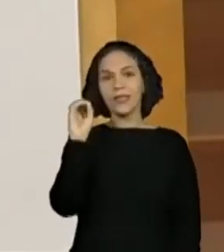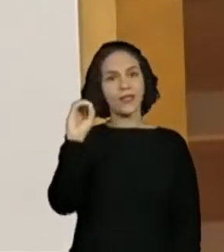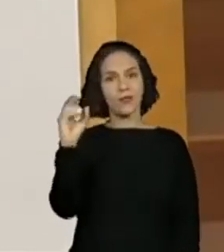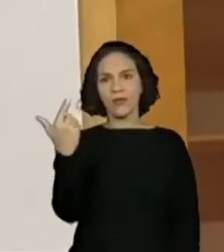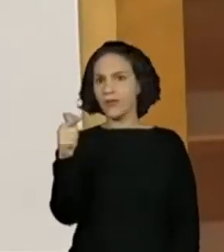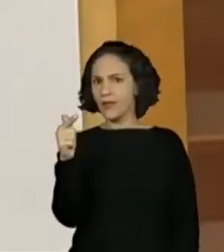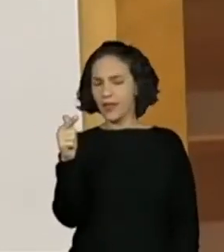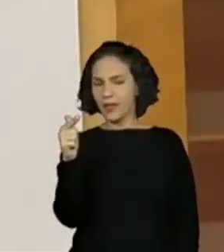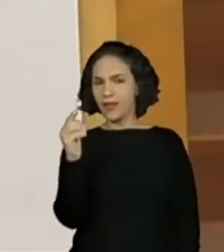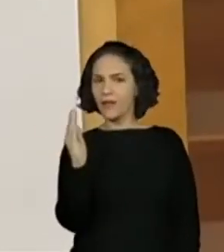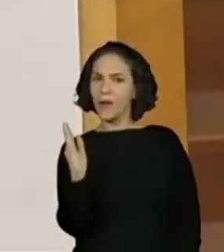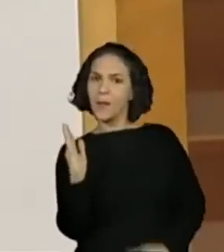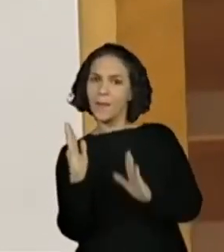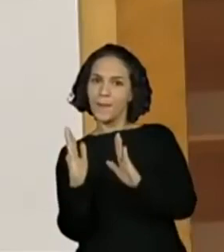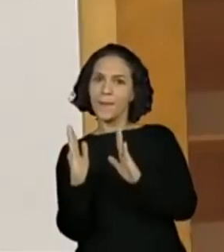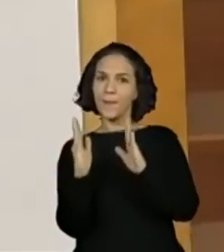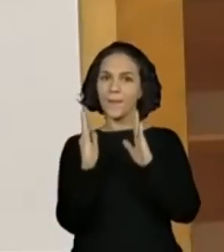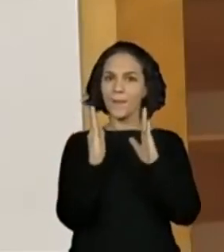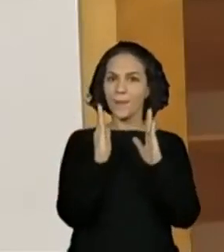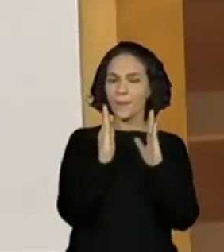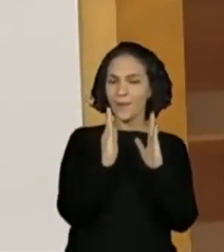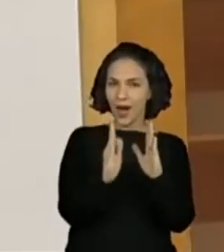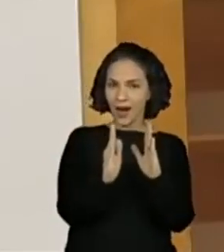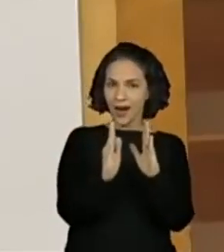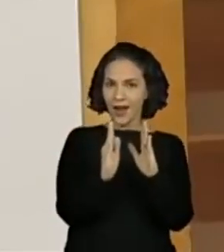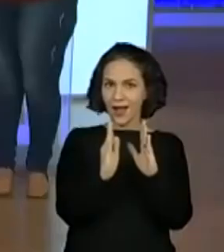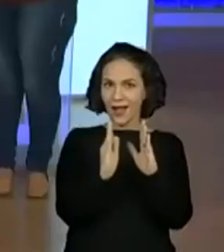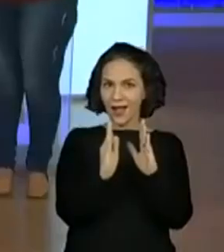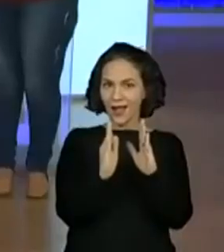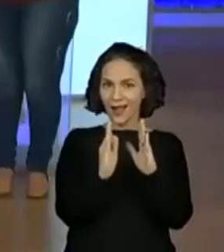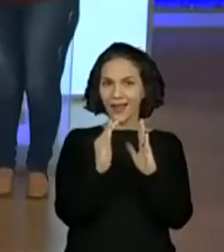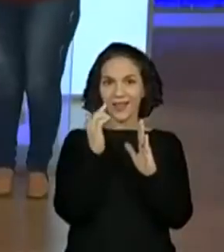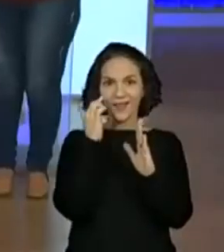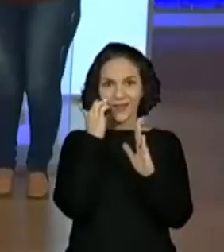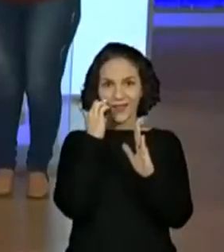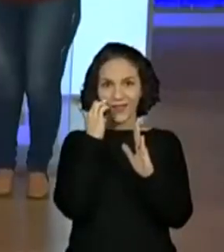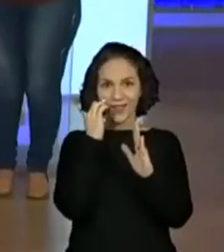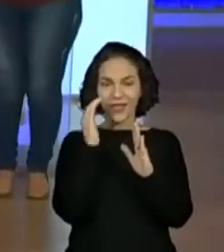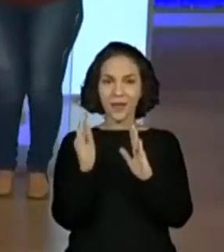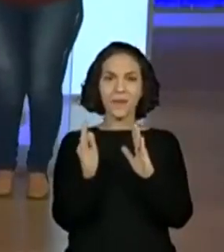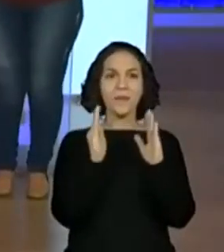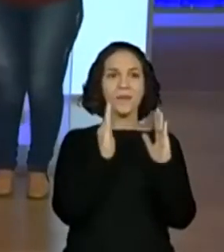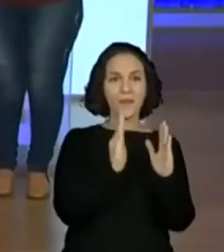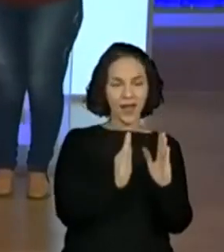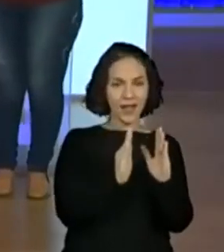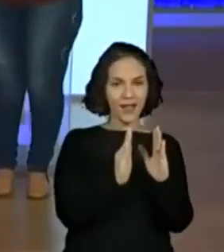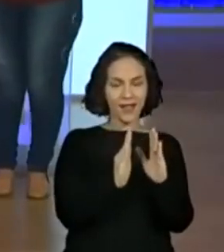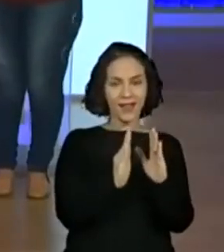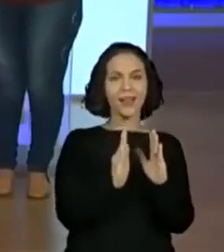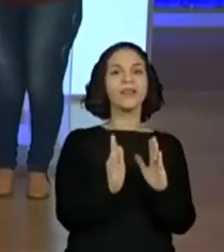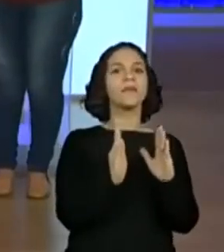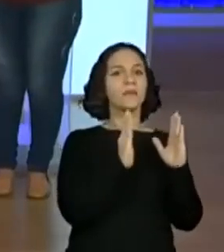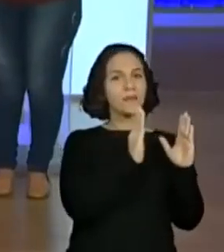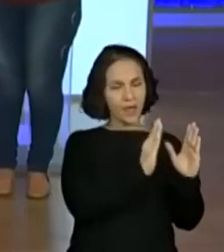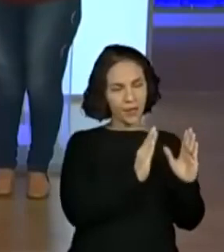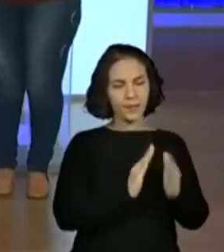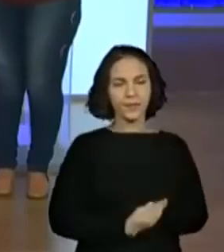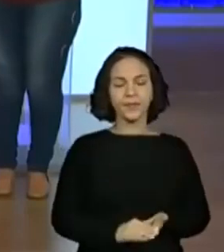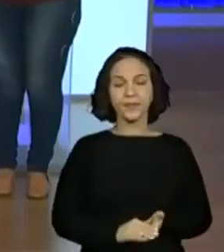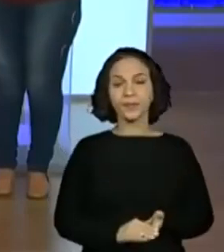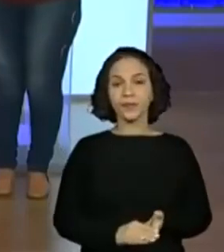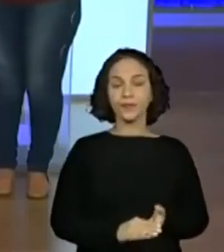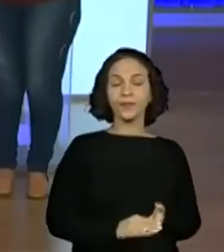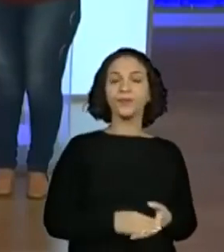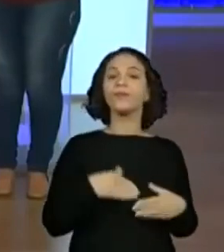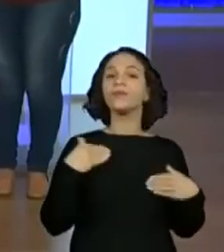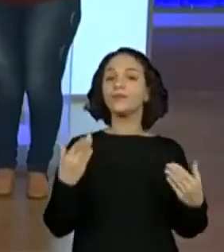vai ficando maior. O primeiro permanece e aumenta os outros, certo? Né? Então, é isso mesmo que eu queria que vocês